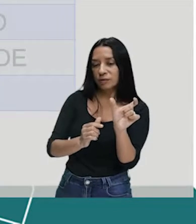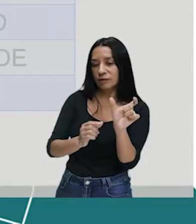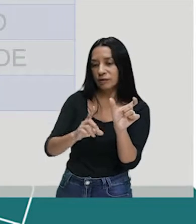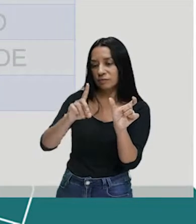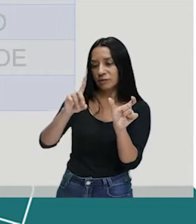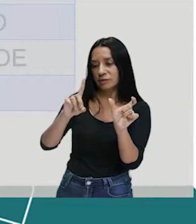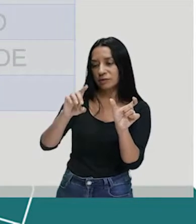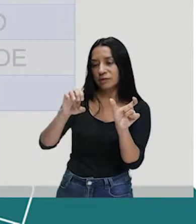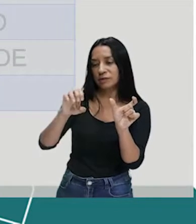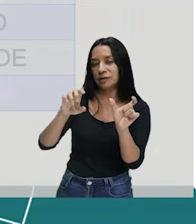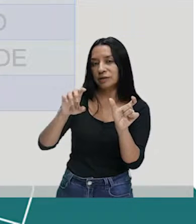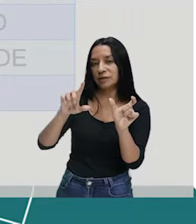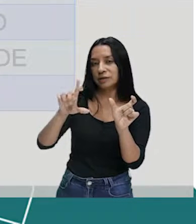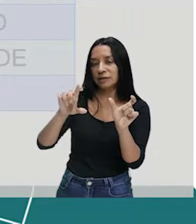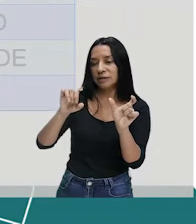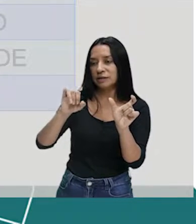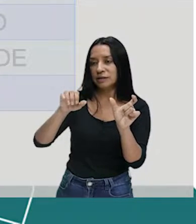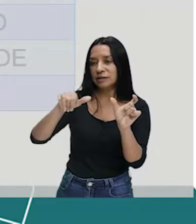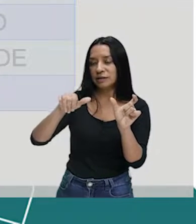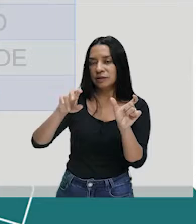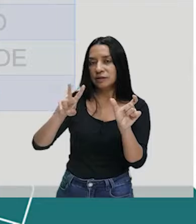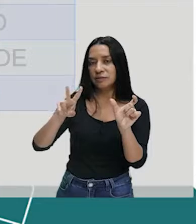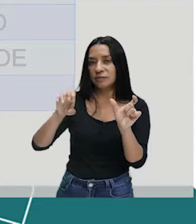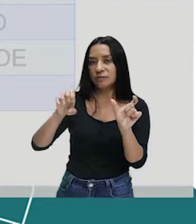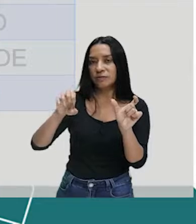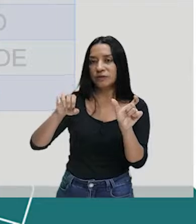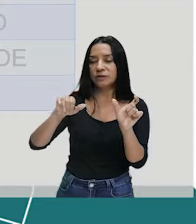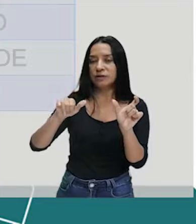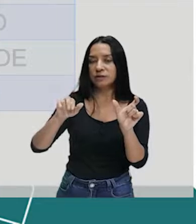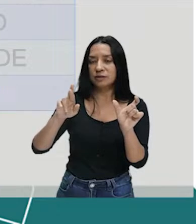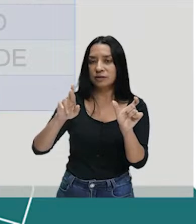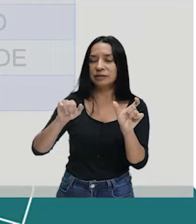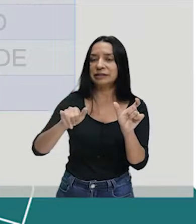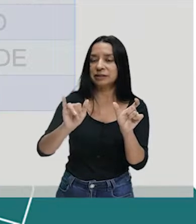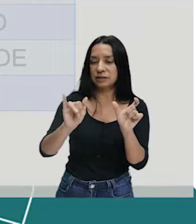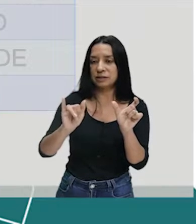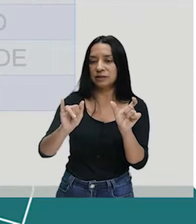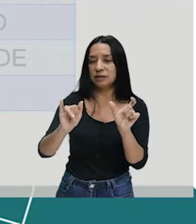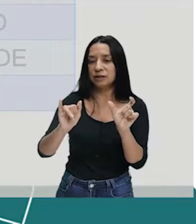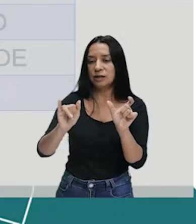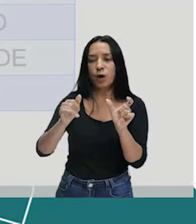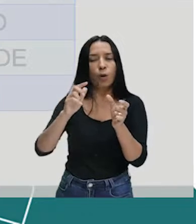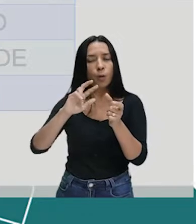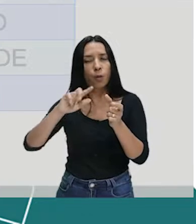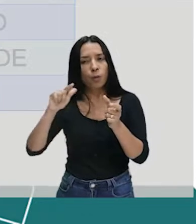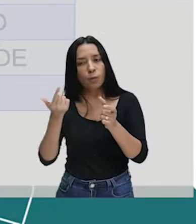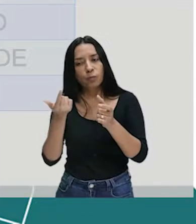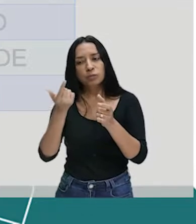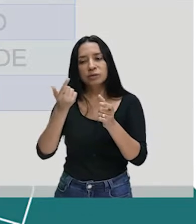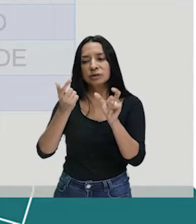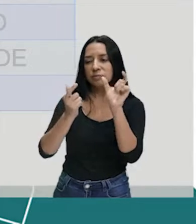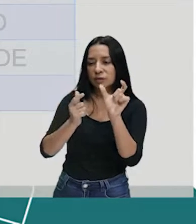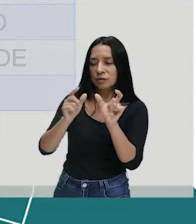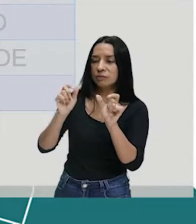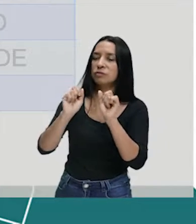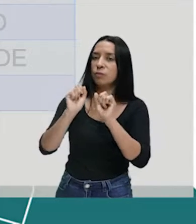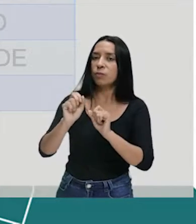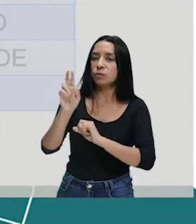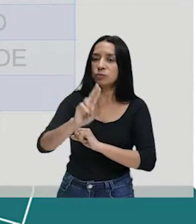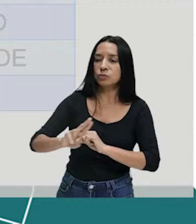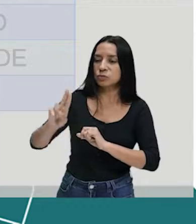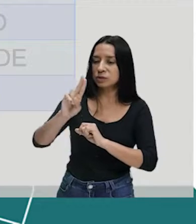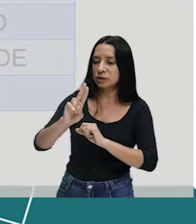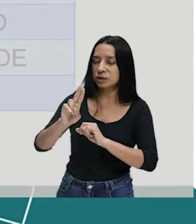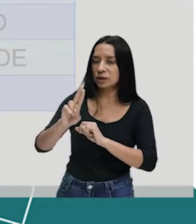online me TIM né palavras que você pode ter utilizado em algum momento nesse período de praticamente dois anos